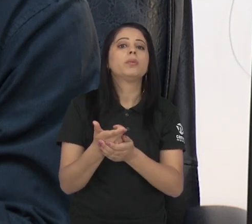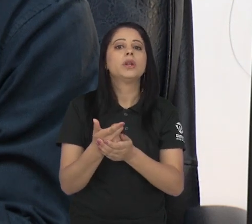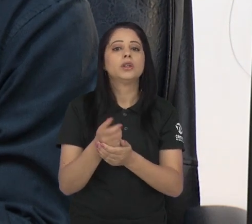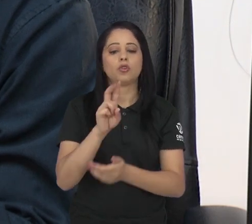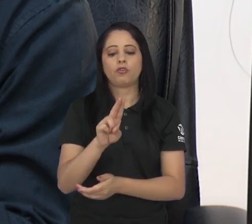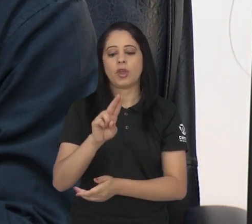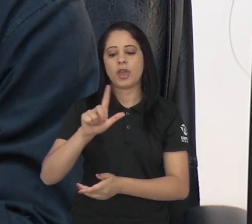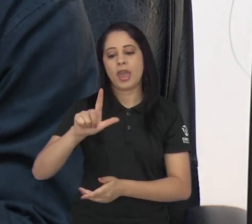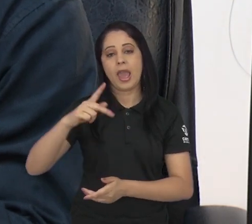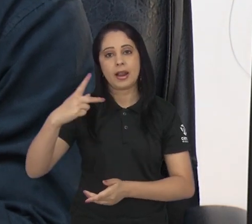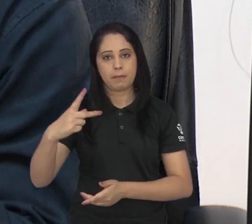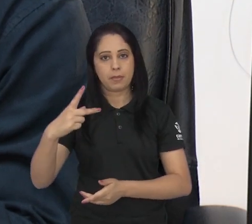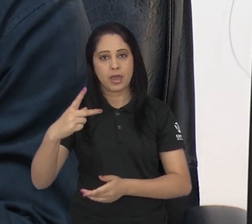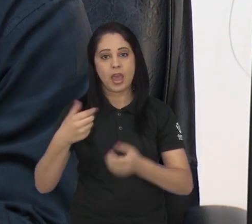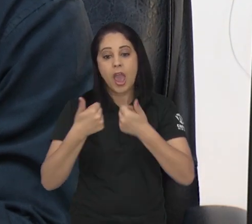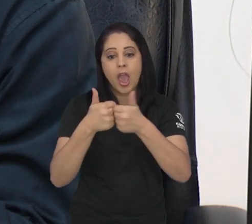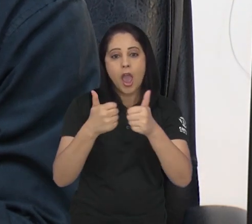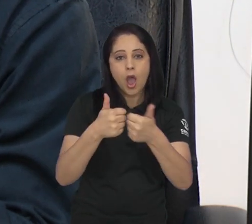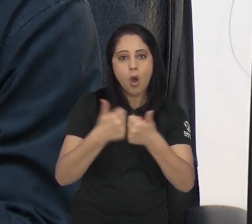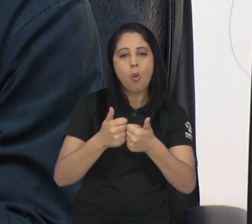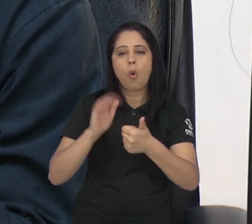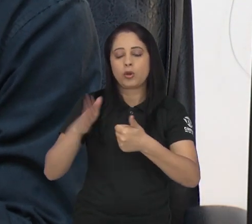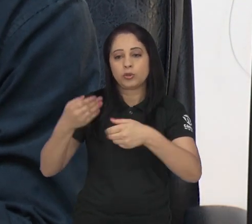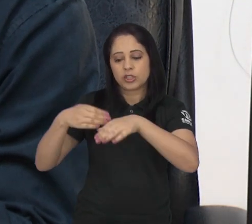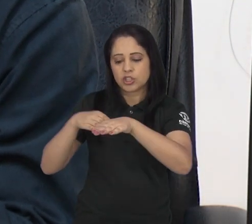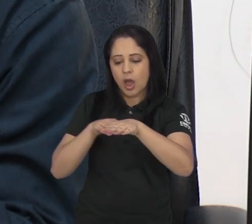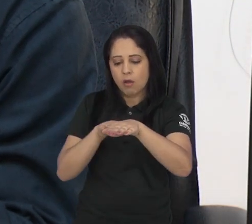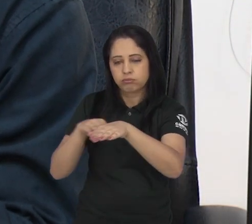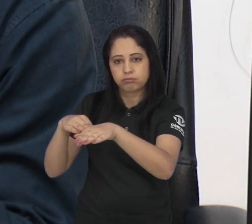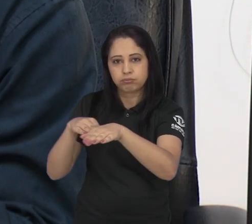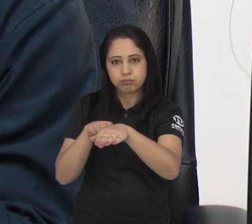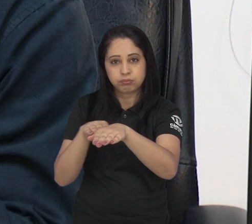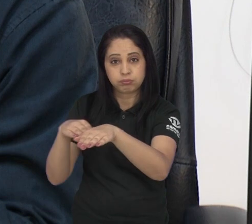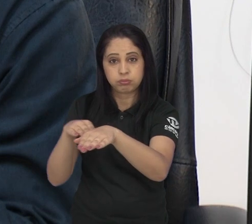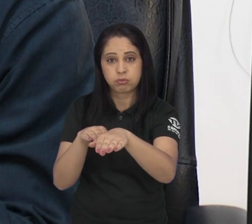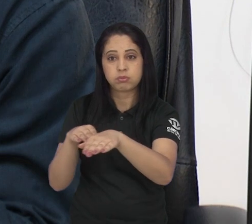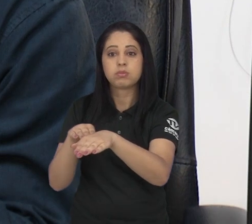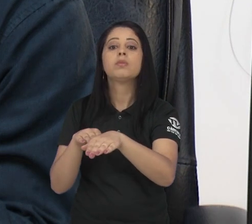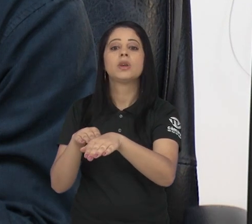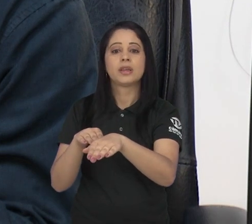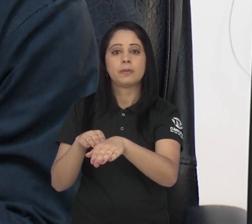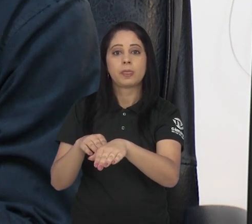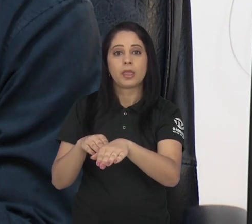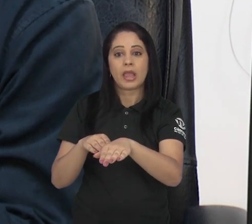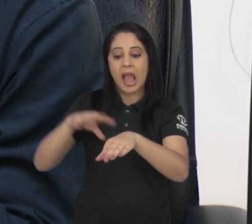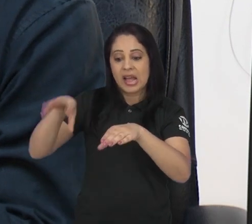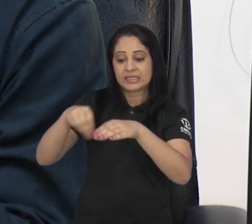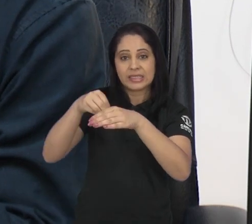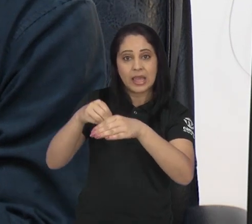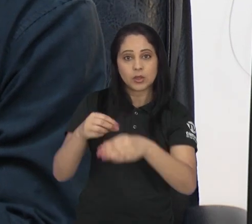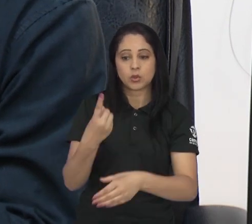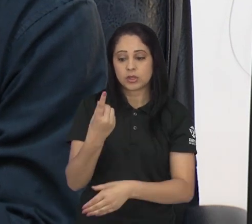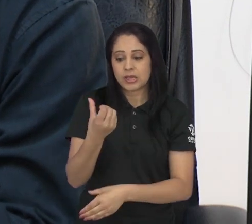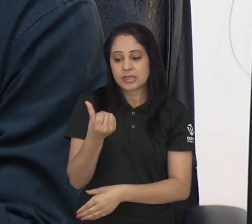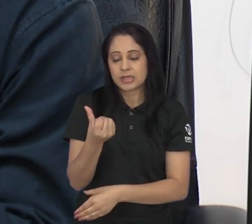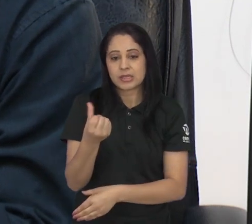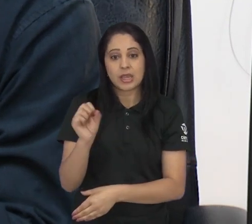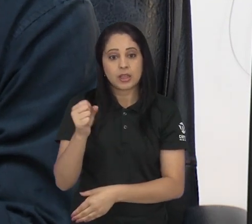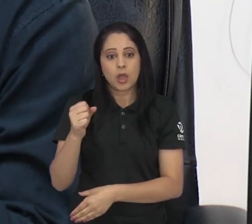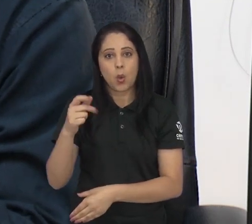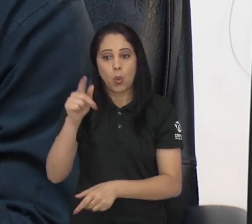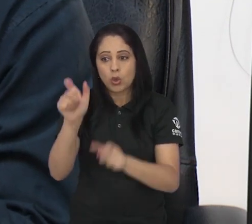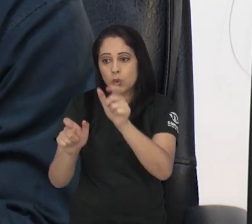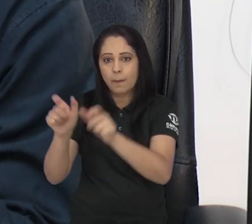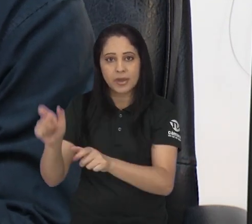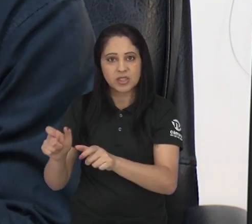leve sobre pneu é um carro que já está circulando ele transporta 168 pessoas